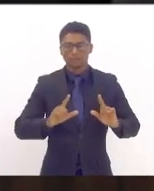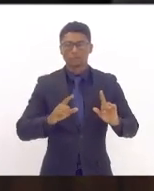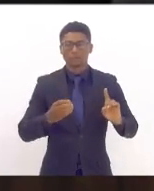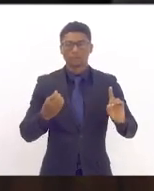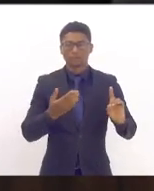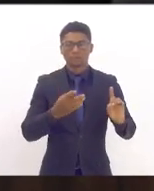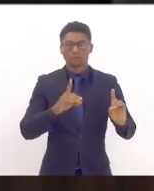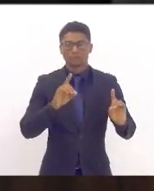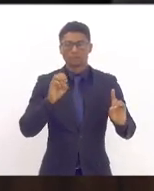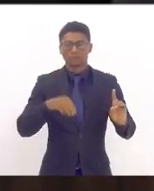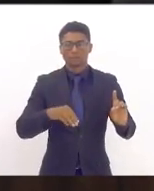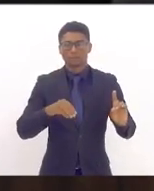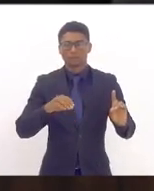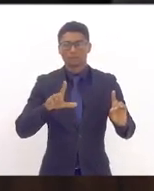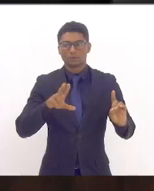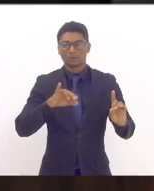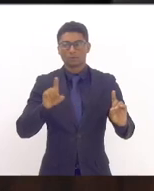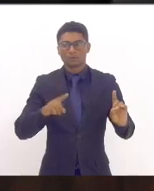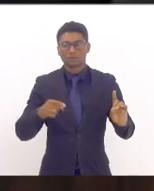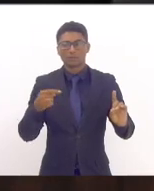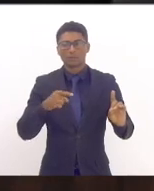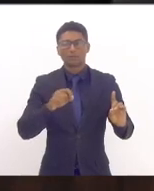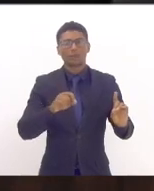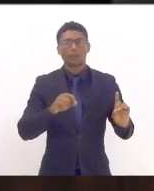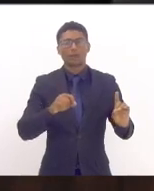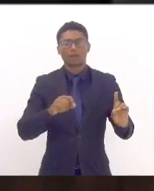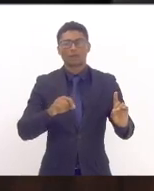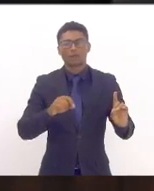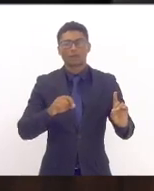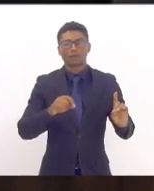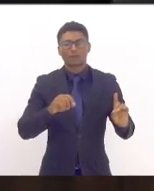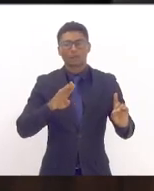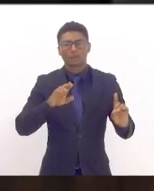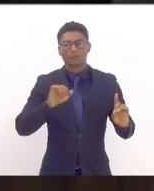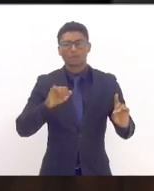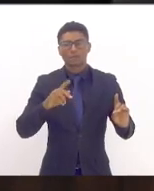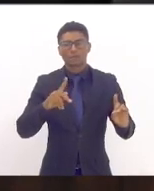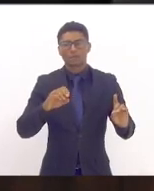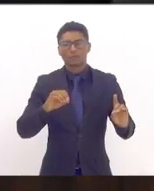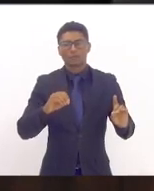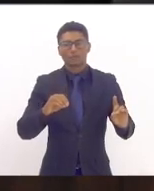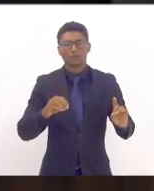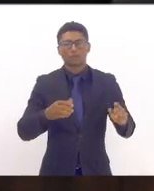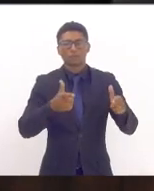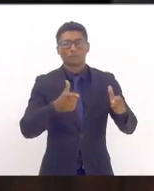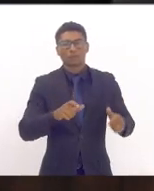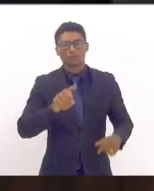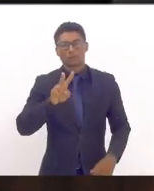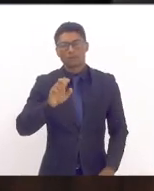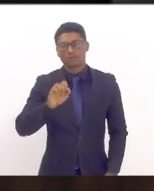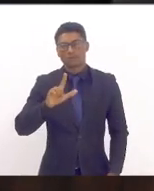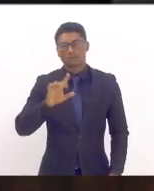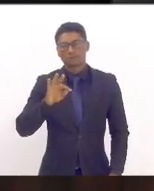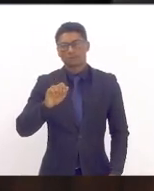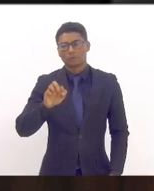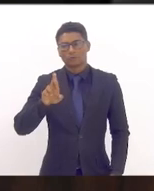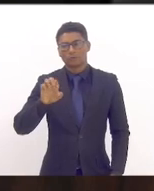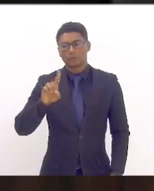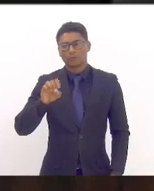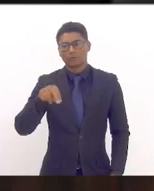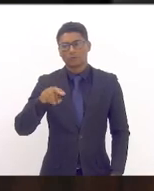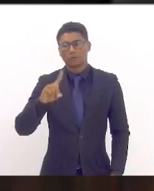Luiz Henrique da Silva Brito Bispo da diocese de Barra do Piraí Volta Redonda parecida comissão de normas internas de proporção de terra